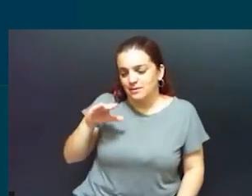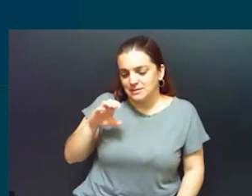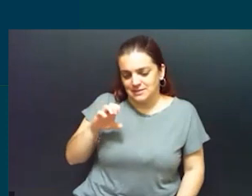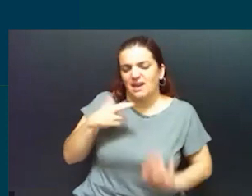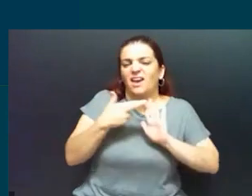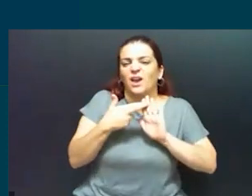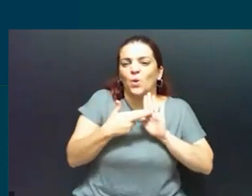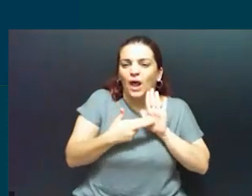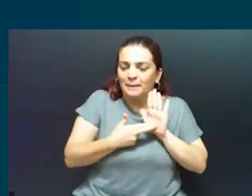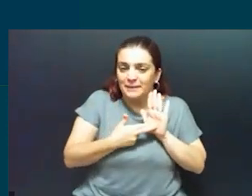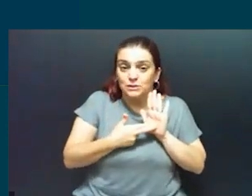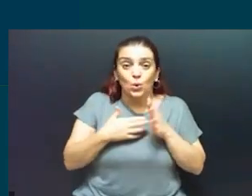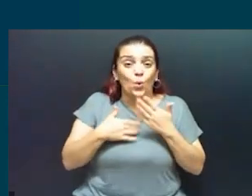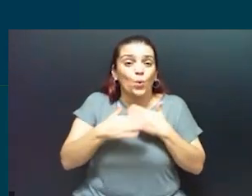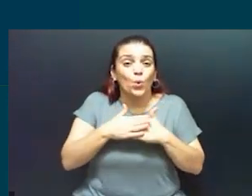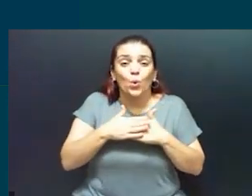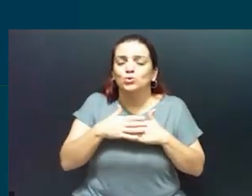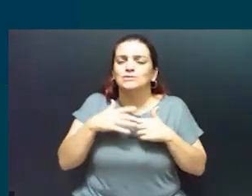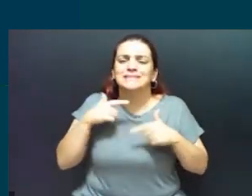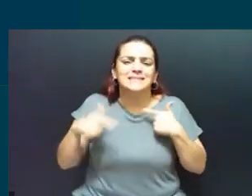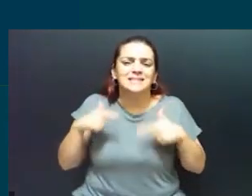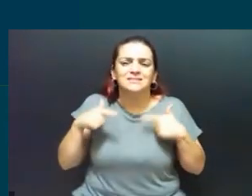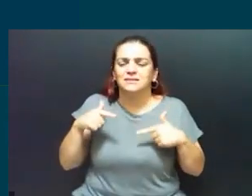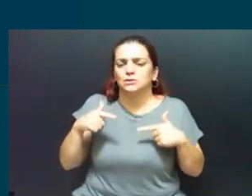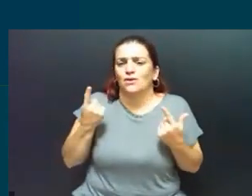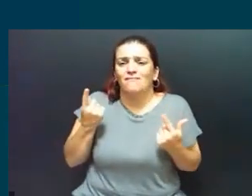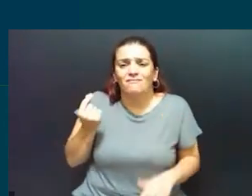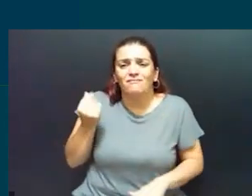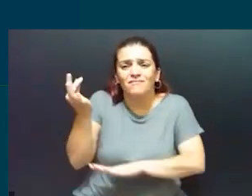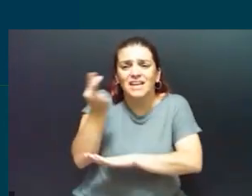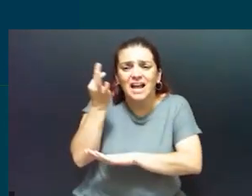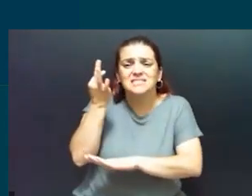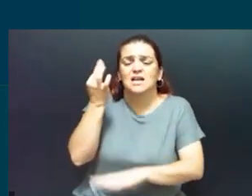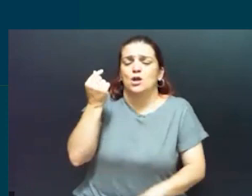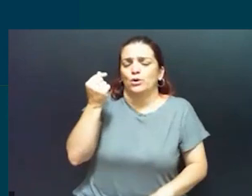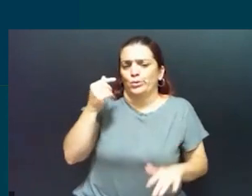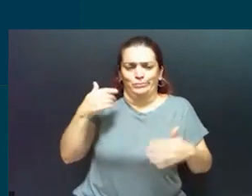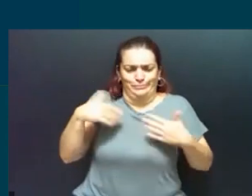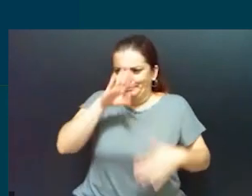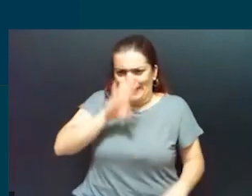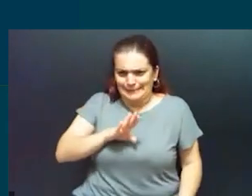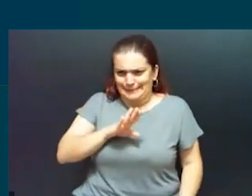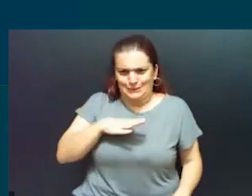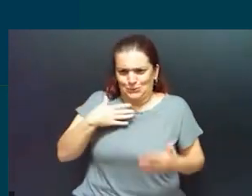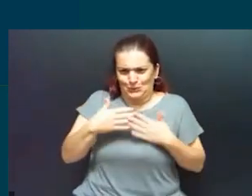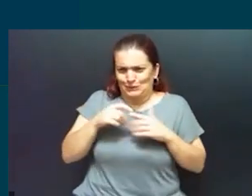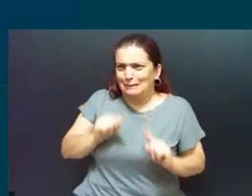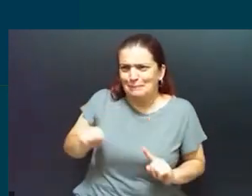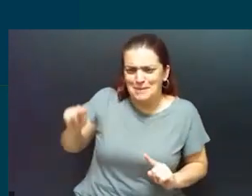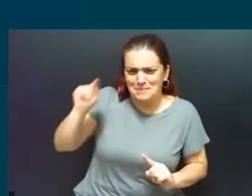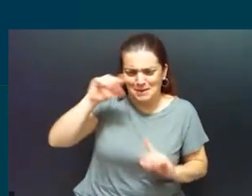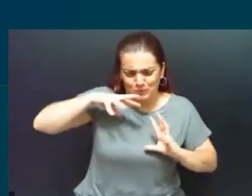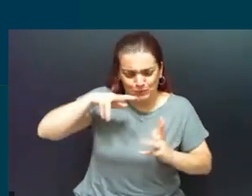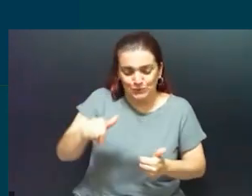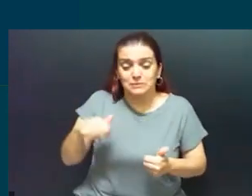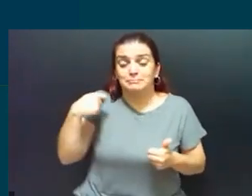qualquer serviço financeiro, que não só no Brasil, mas qualquer lugar do planeta, é necessário seguir alguma